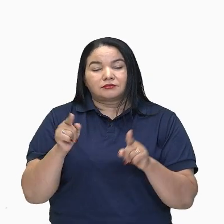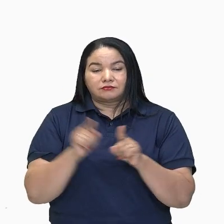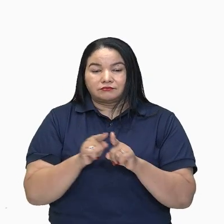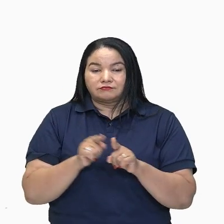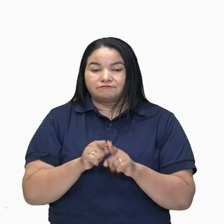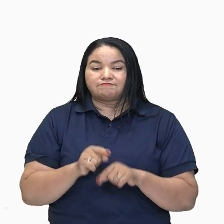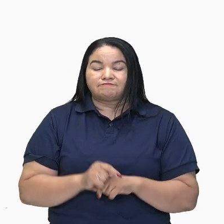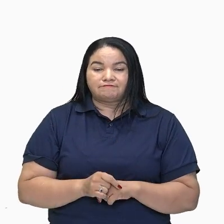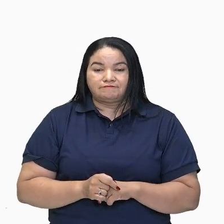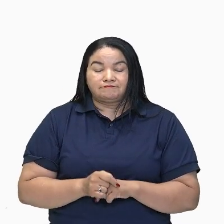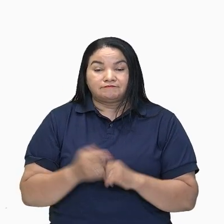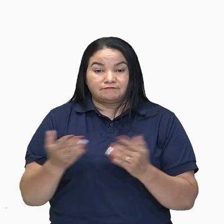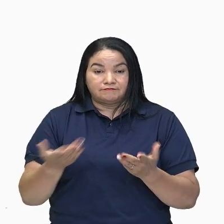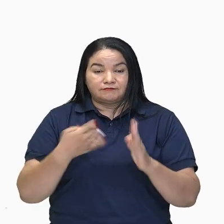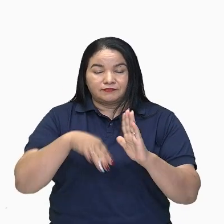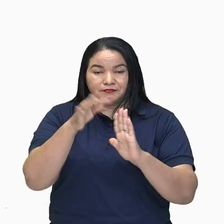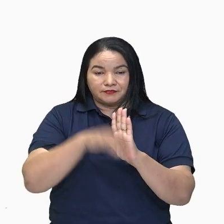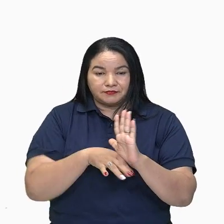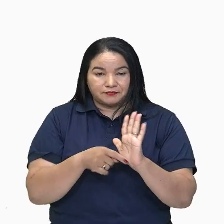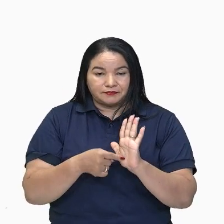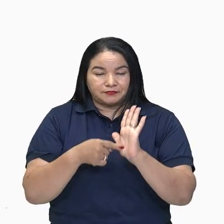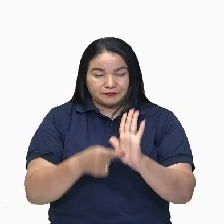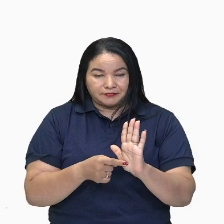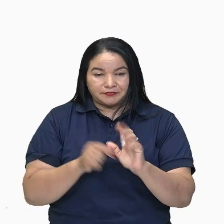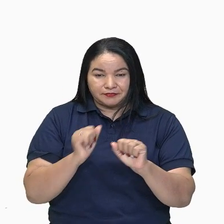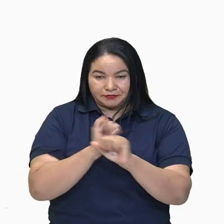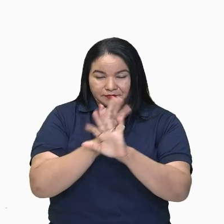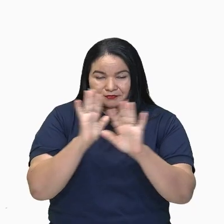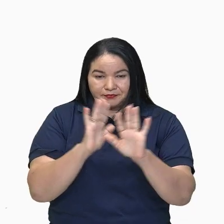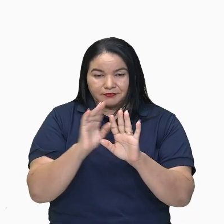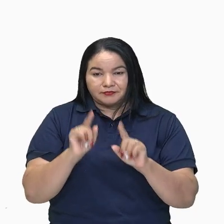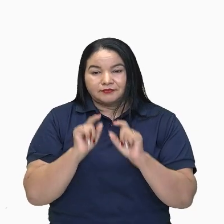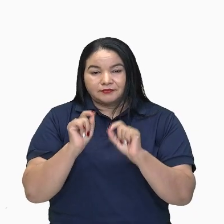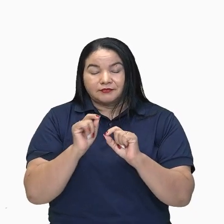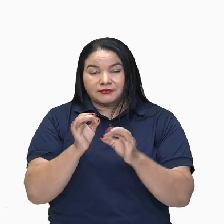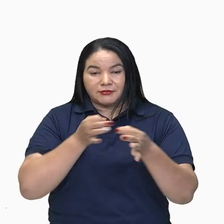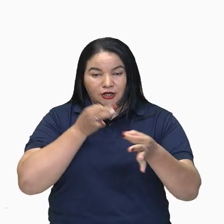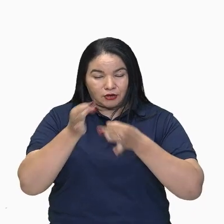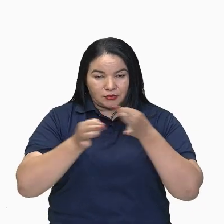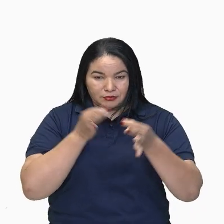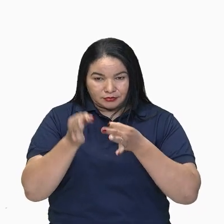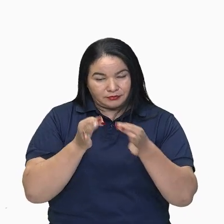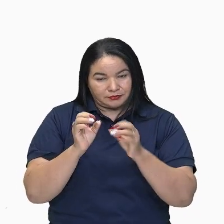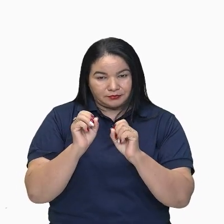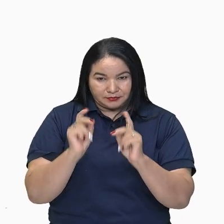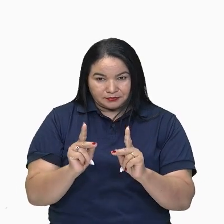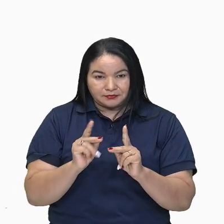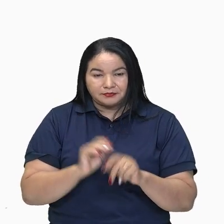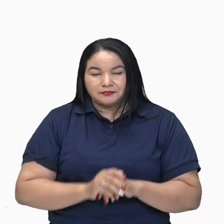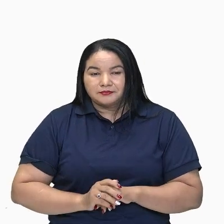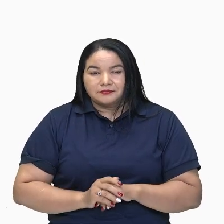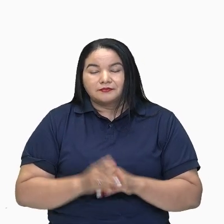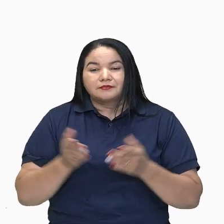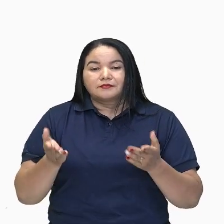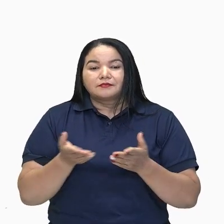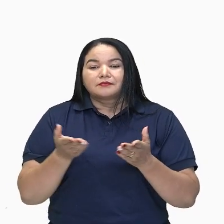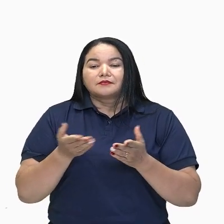um texto que apresenta de forma clara determinada opinião, certo? E nós vamos aí,